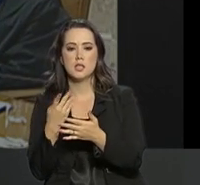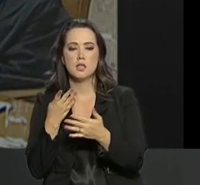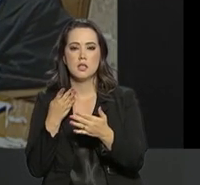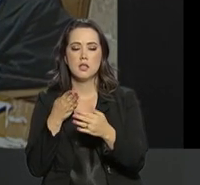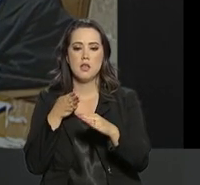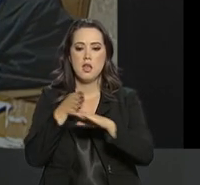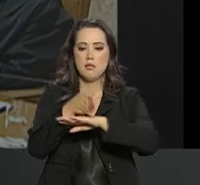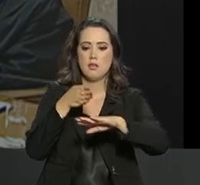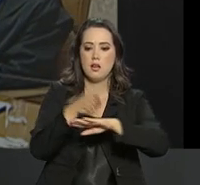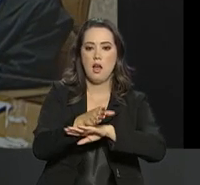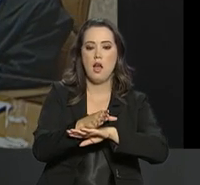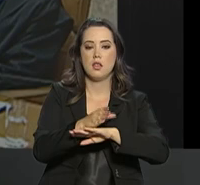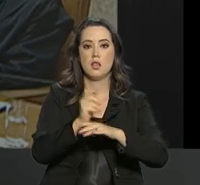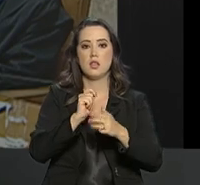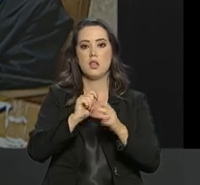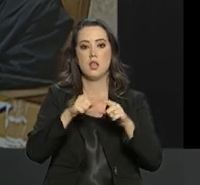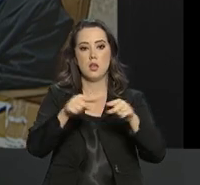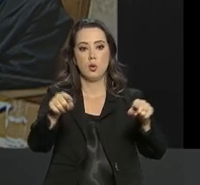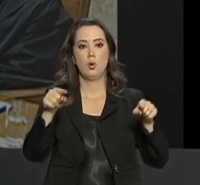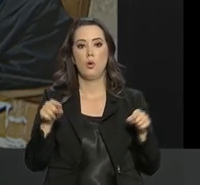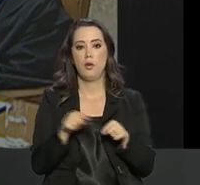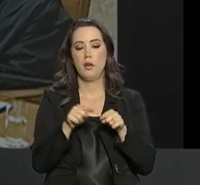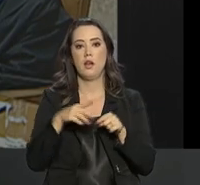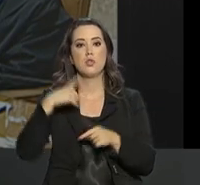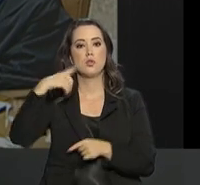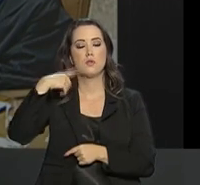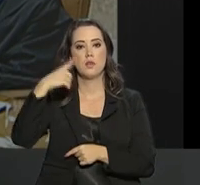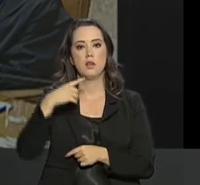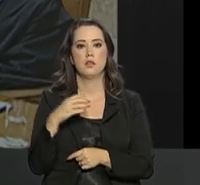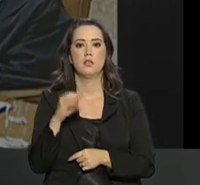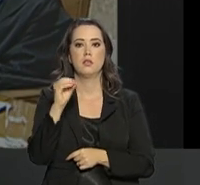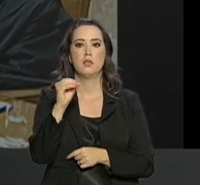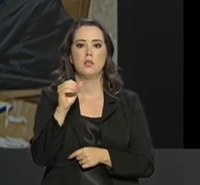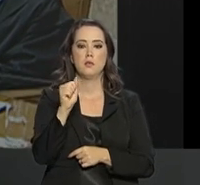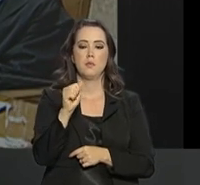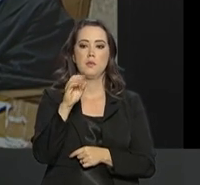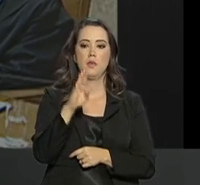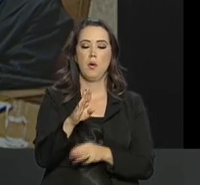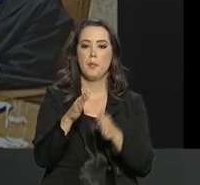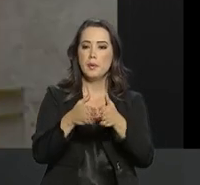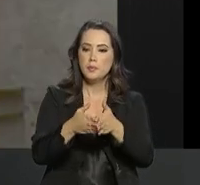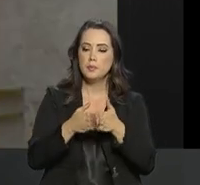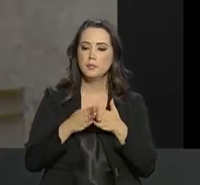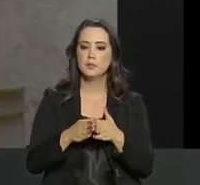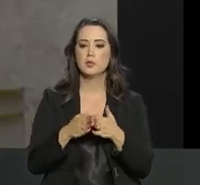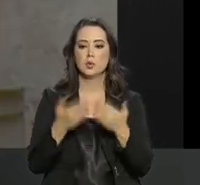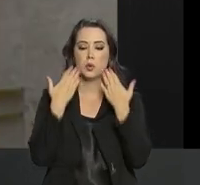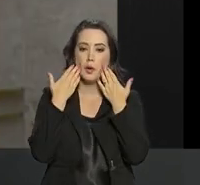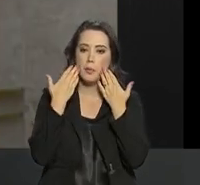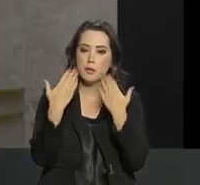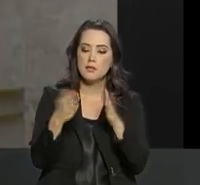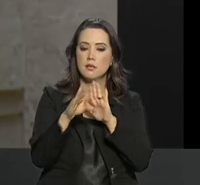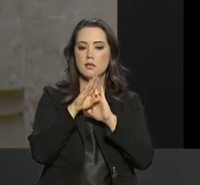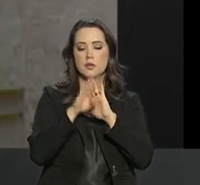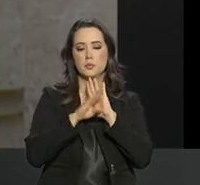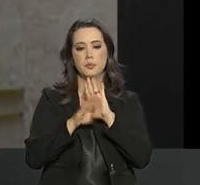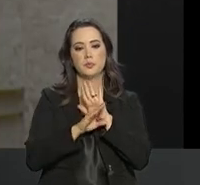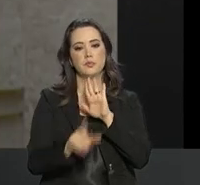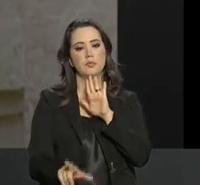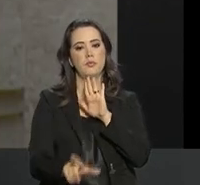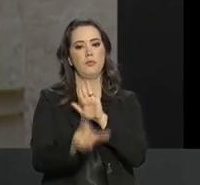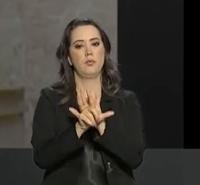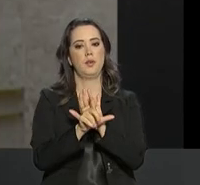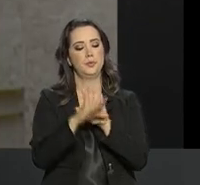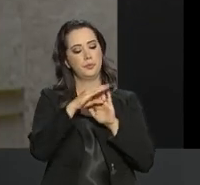de advocacia, em São Paulo, em todo o Brasil, a OAB, na época, me solicitou que apresentasse um projeto de lei, não é?